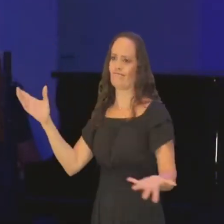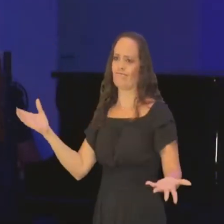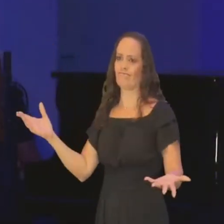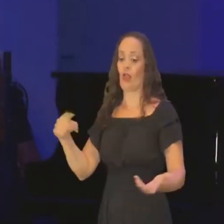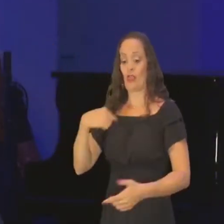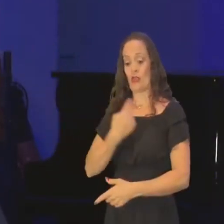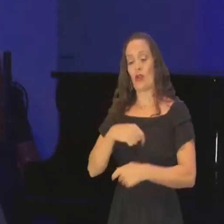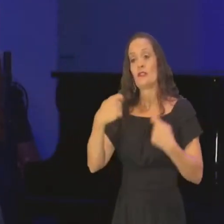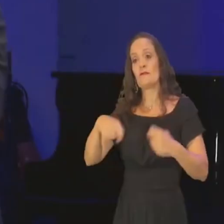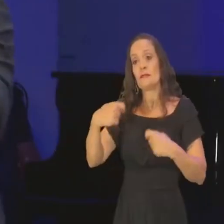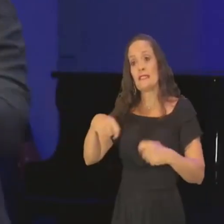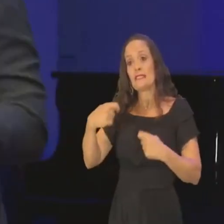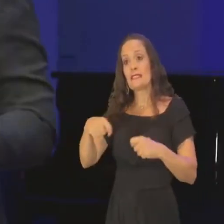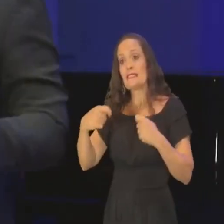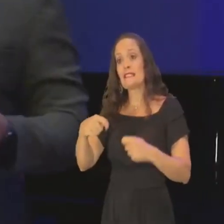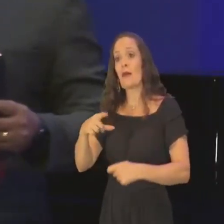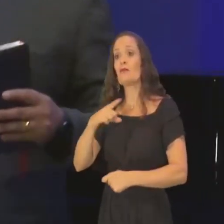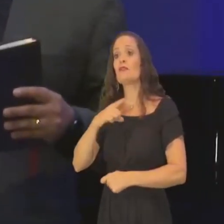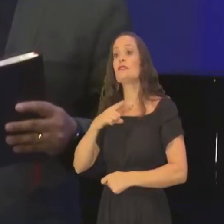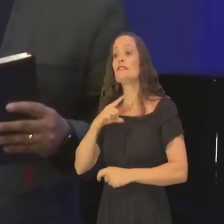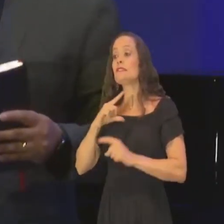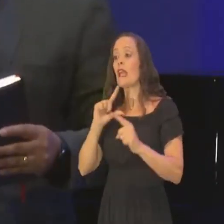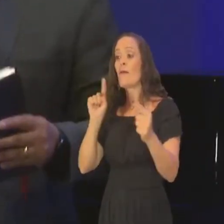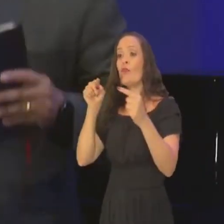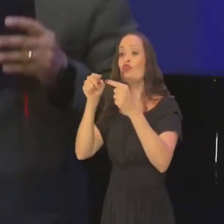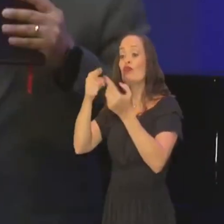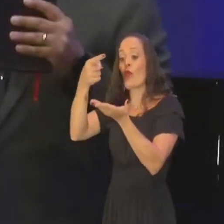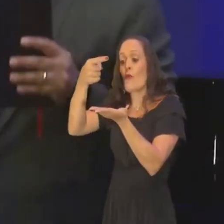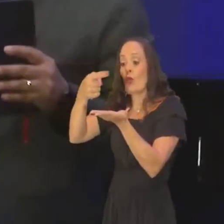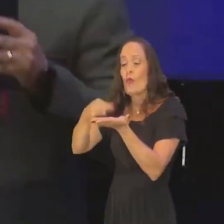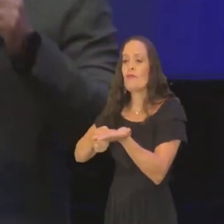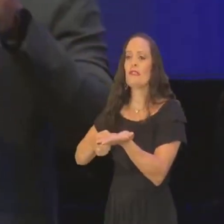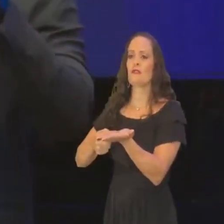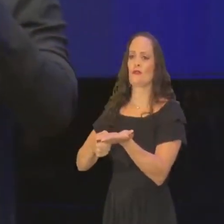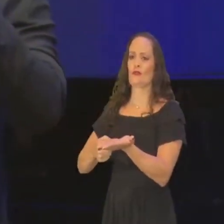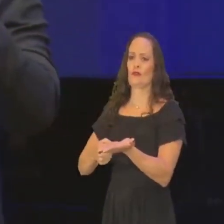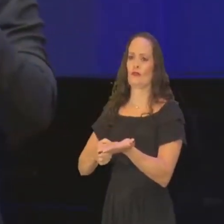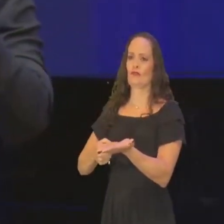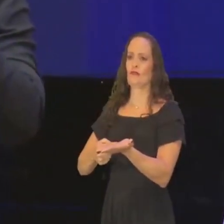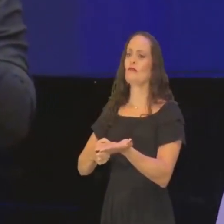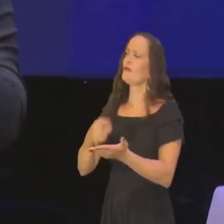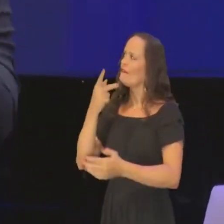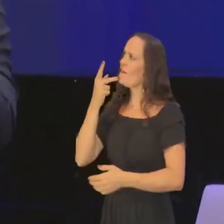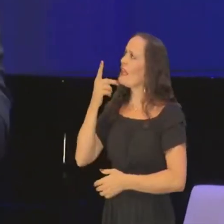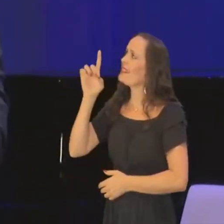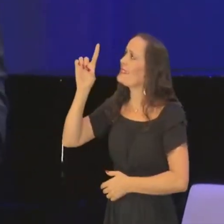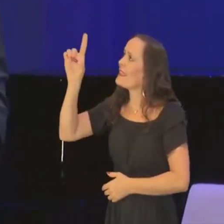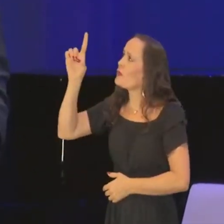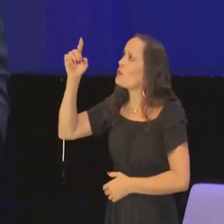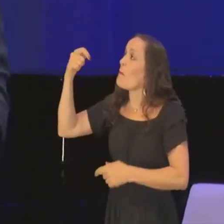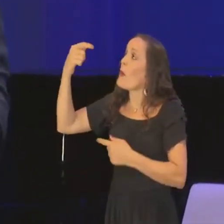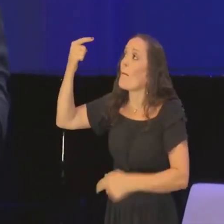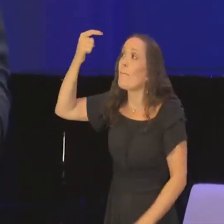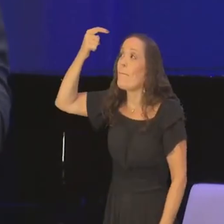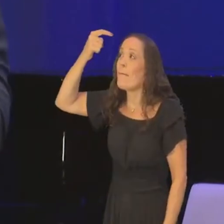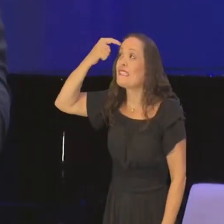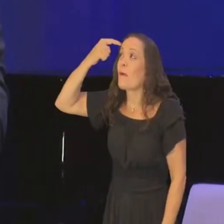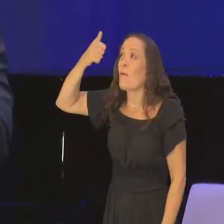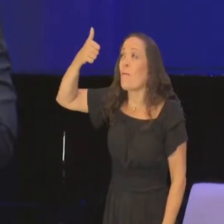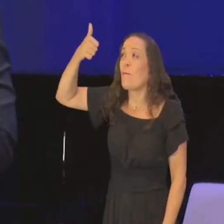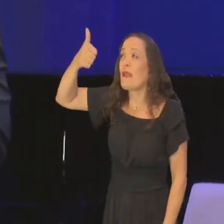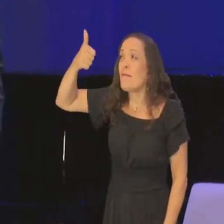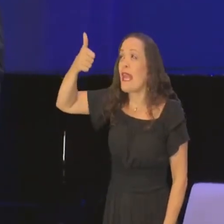intencionalidade, precisamos acordar pela manhã e dizer: Senhor, eu desejo ter que o meu primeiro pensamento seja